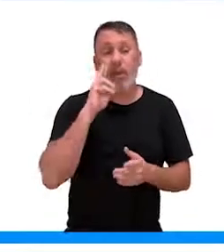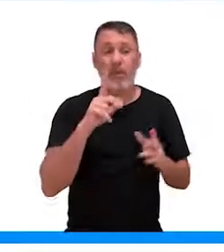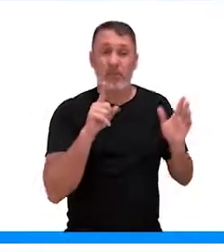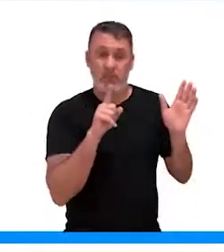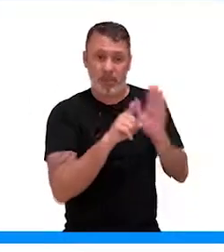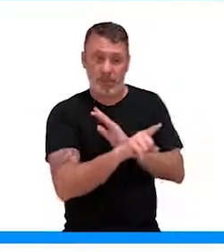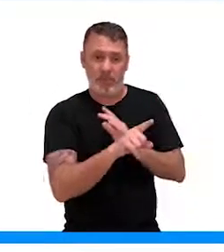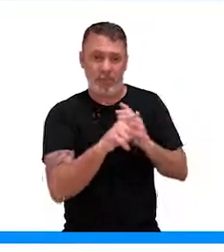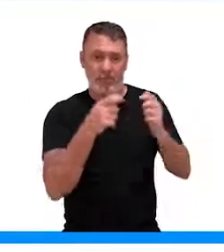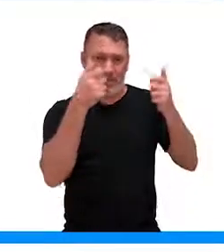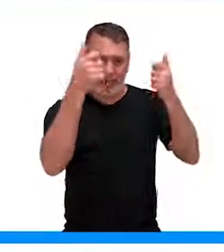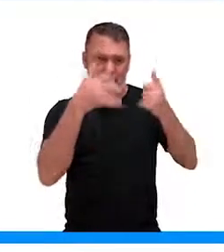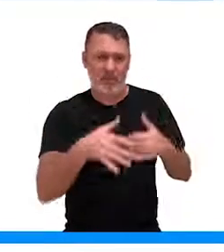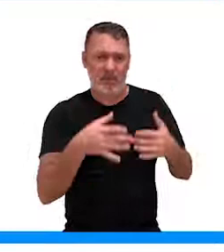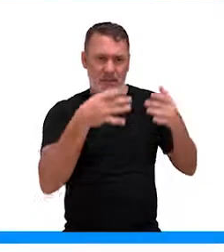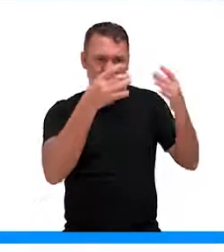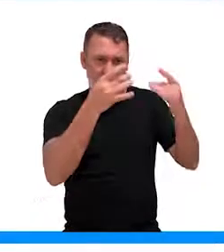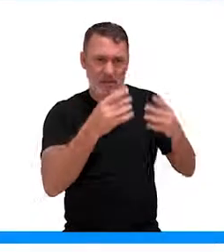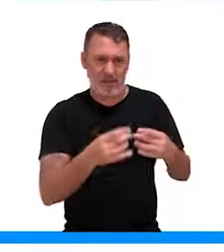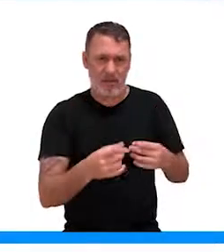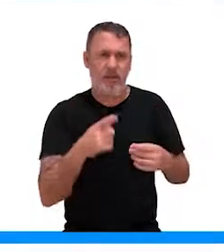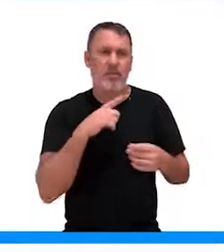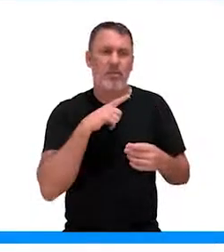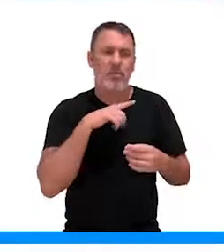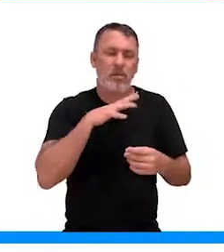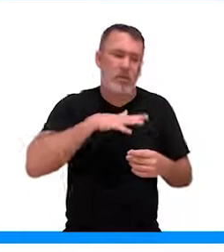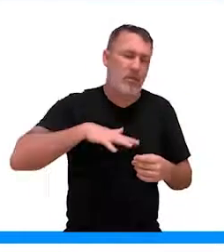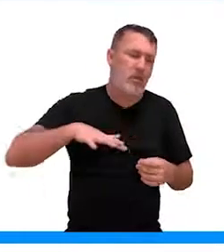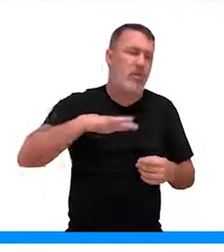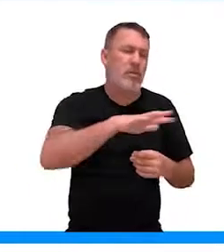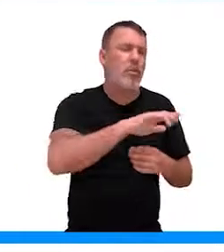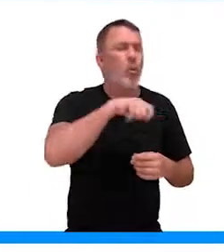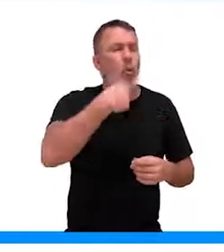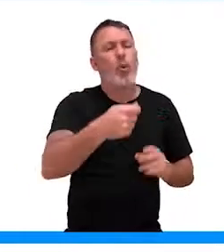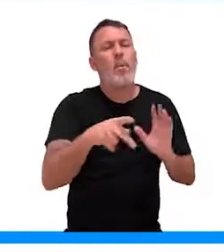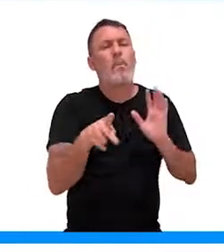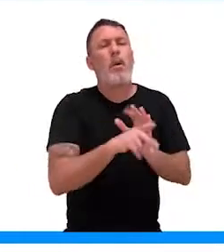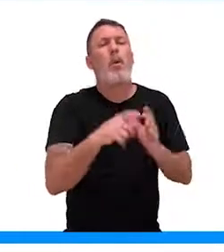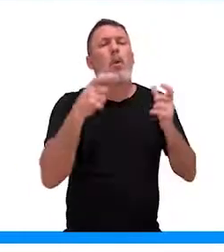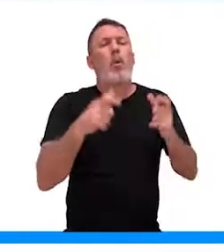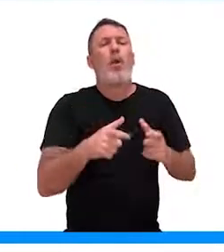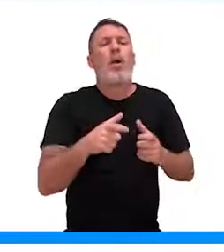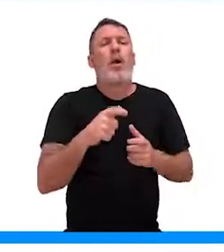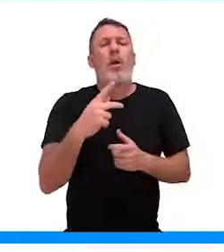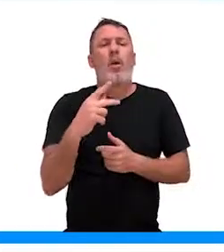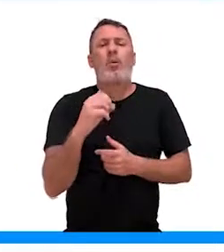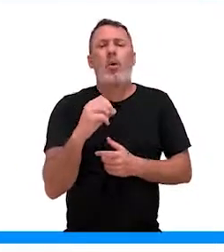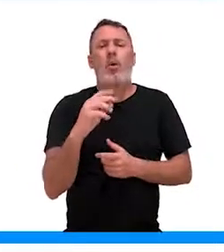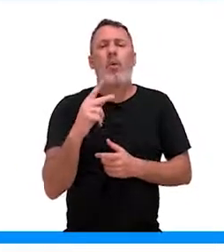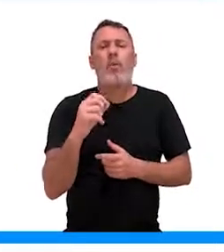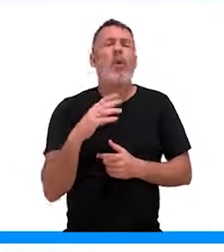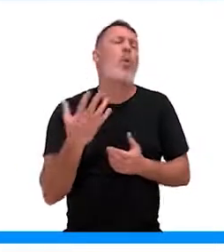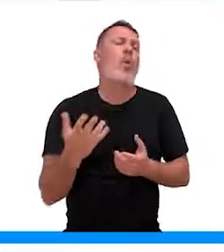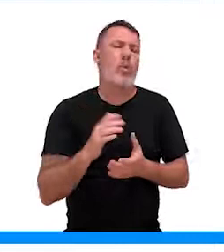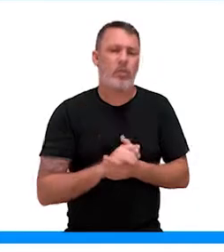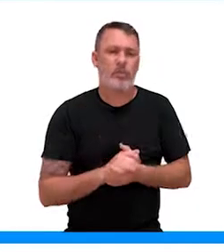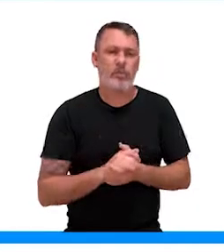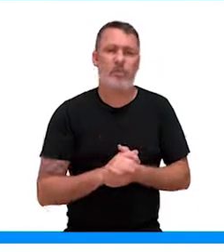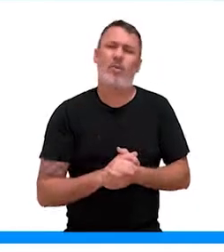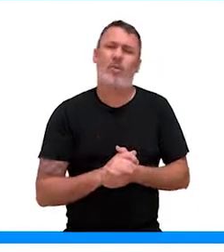fluvial apresentada desenvolve-se em qual ambiente topográfico? Professor, meu Deus, mas que questão é essa?